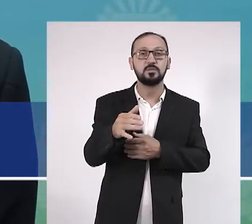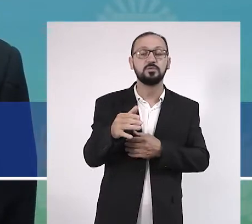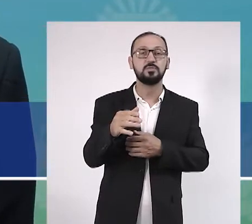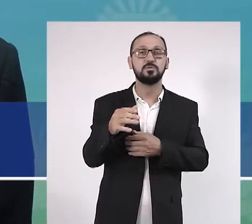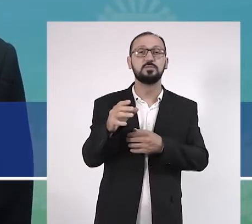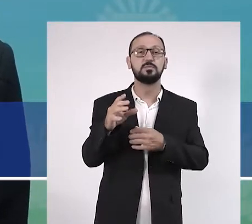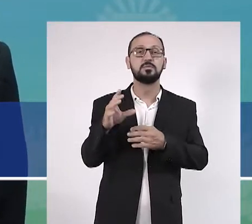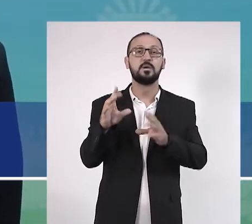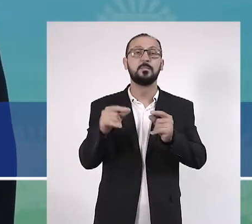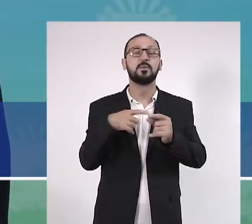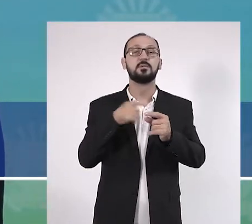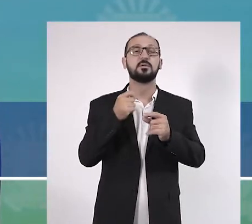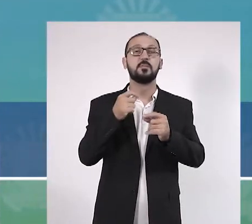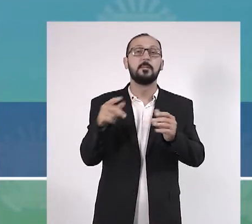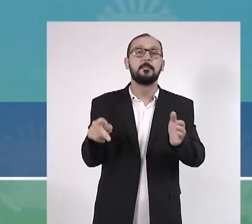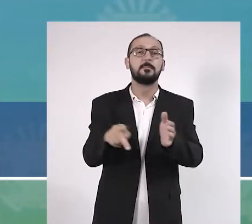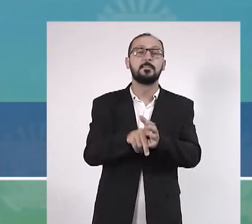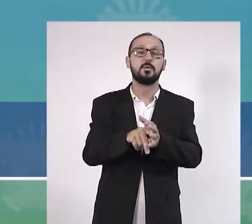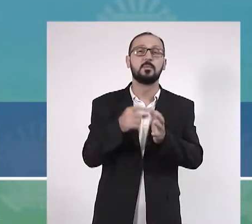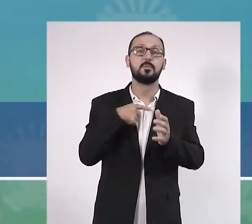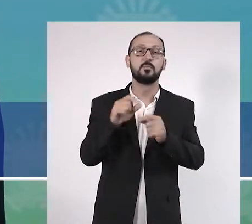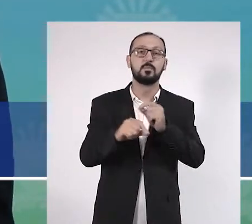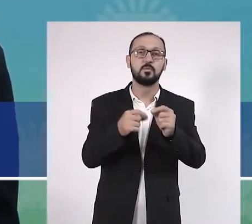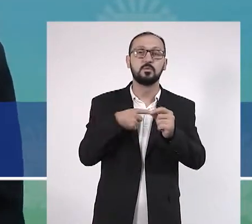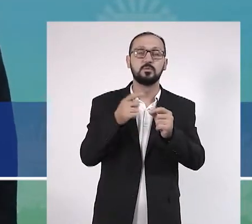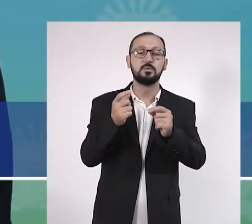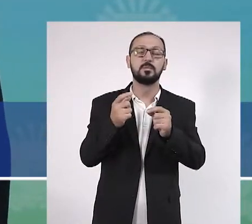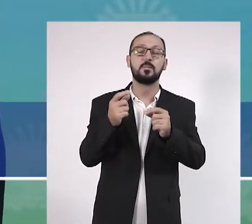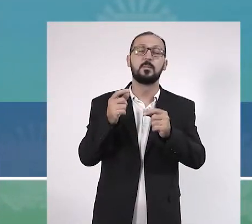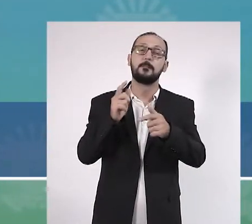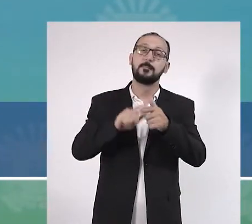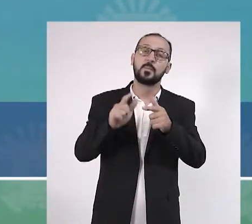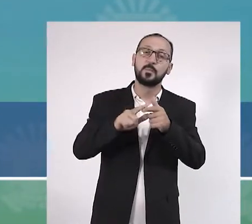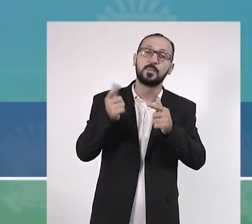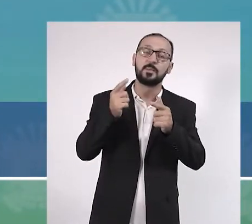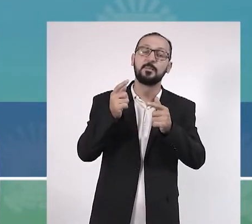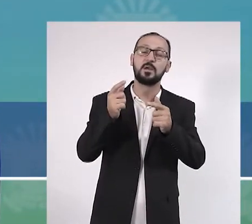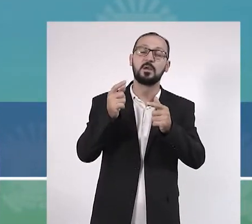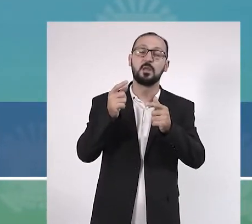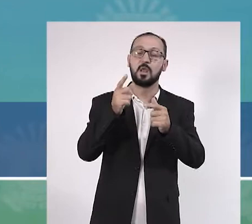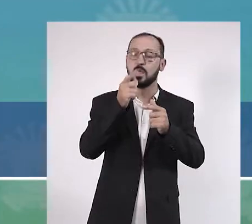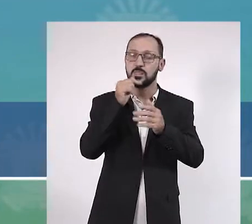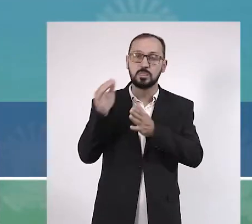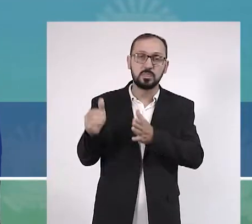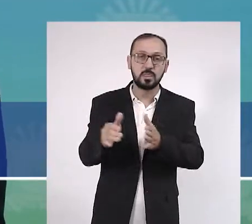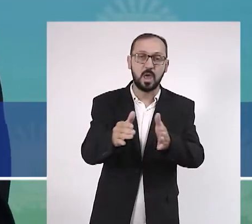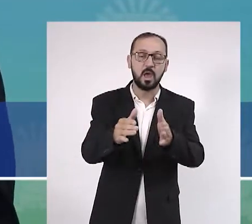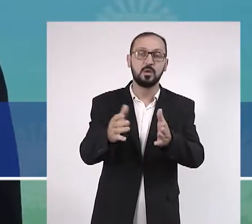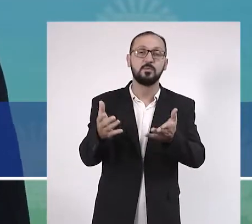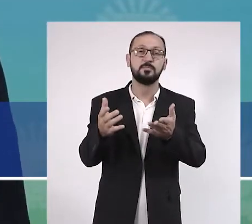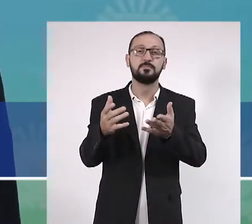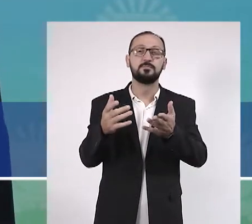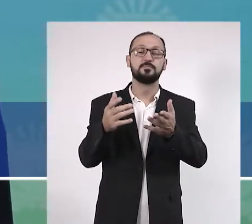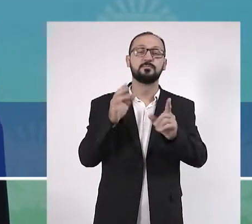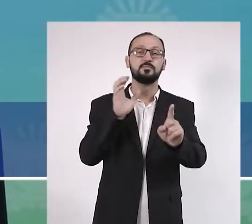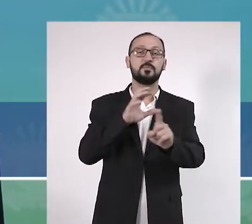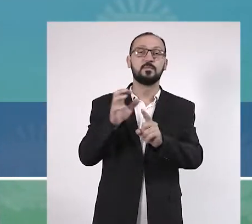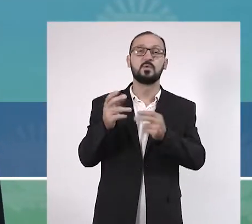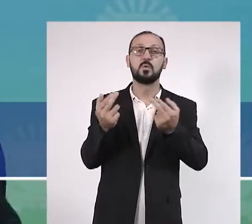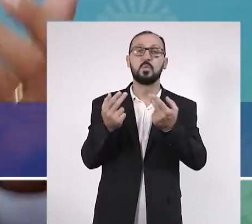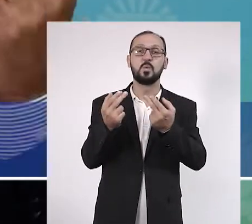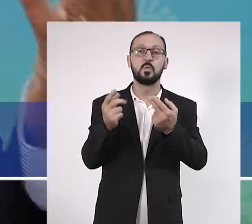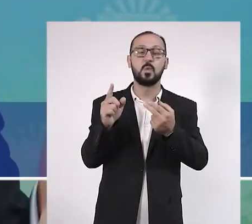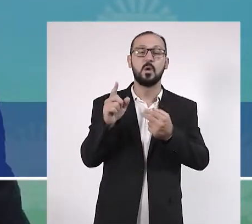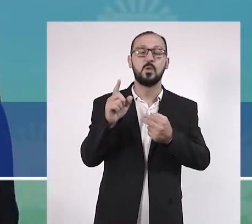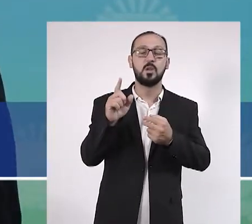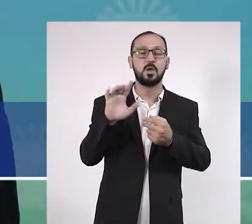que se existisse que é uma espécie lá. Desaparece quando tem grande mortandade, que tem grandes impactos ambientais, igual o caso